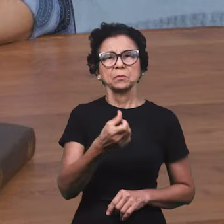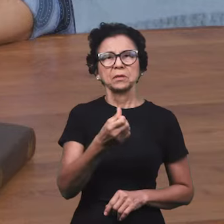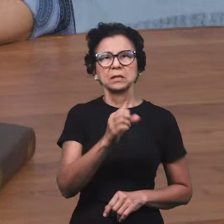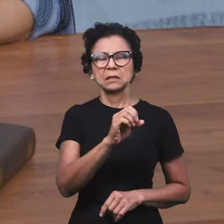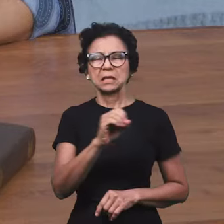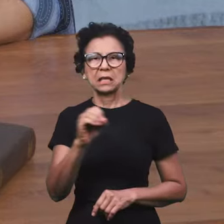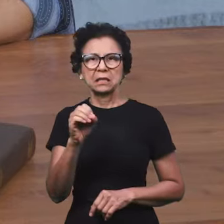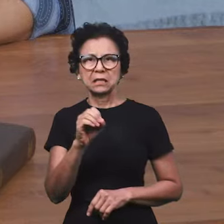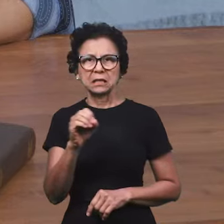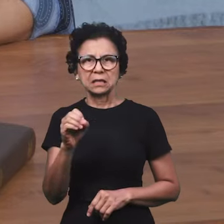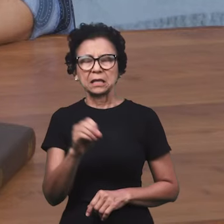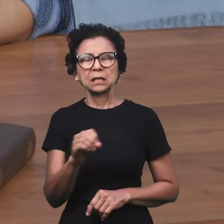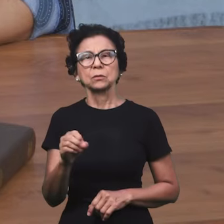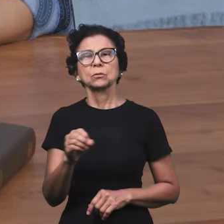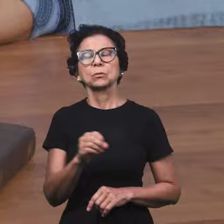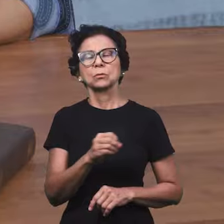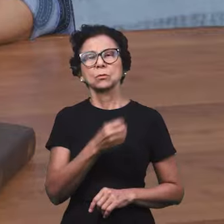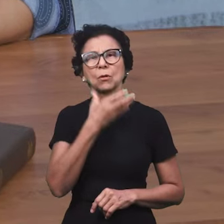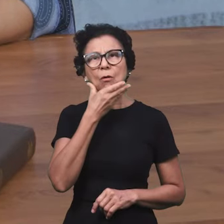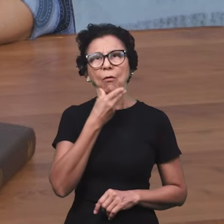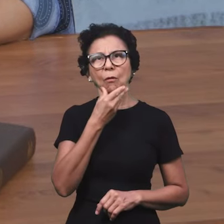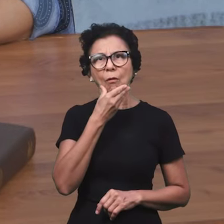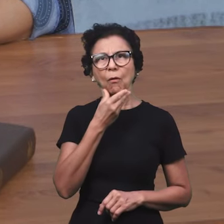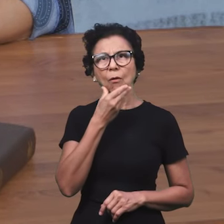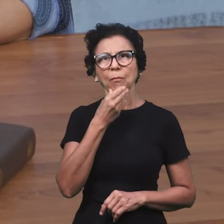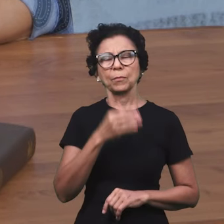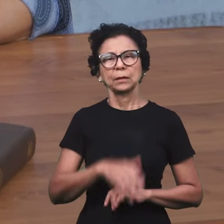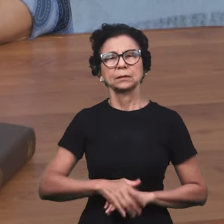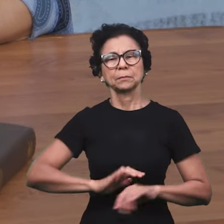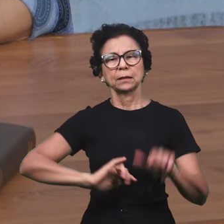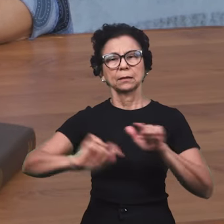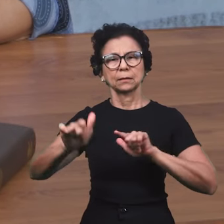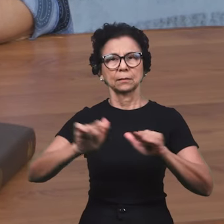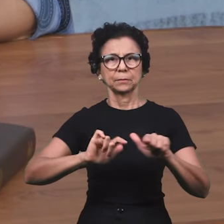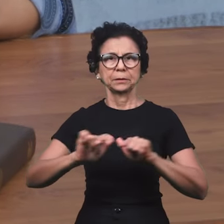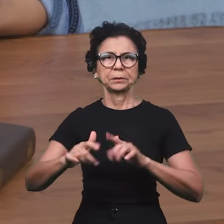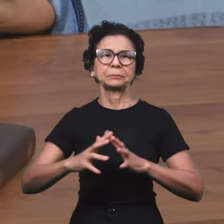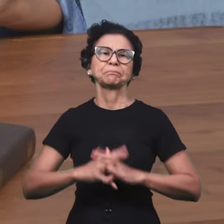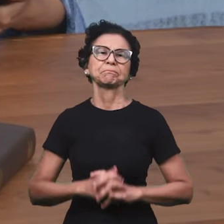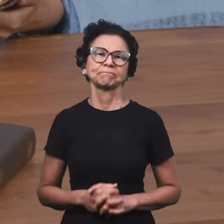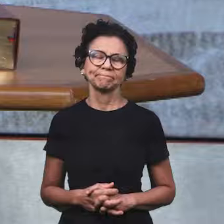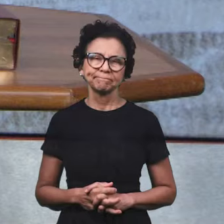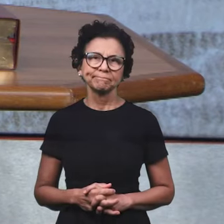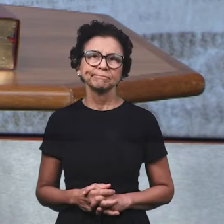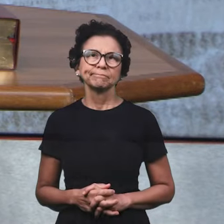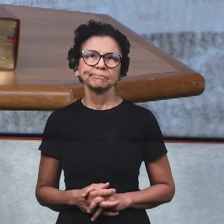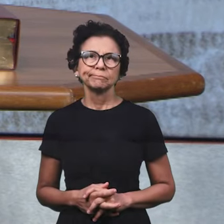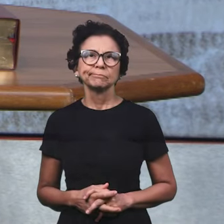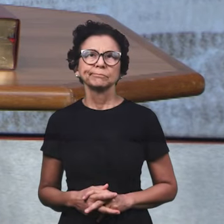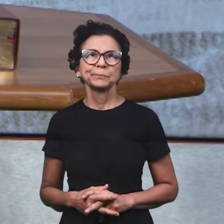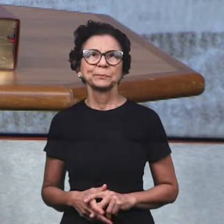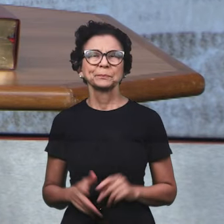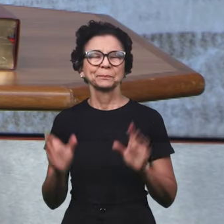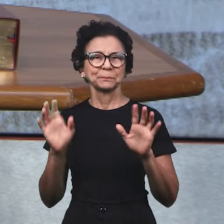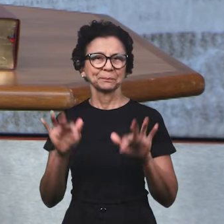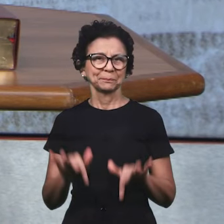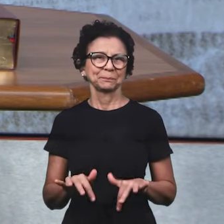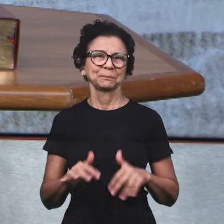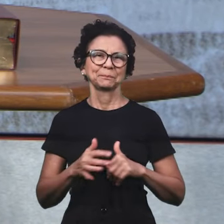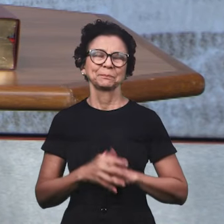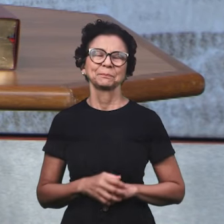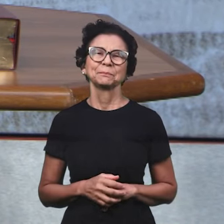3.600 inspetores para fazerem trabalhar o povo. Amém, irmãos? Terminamos